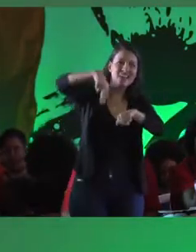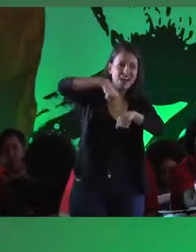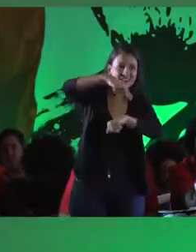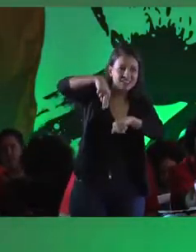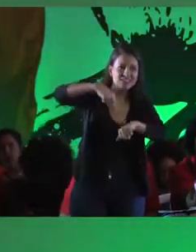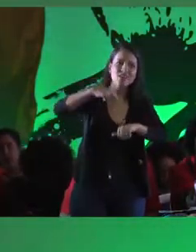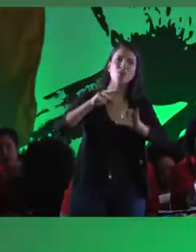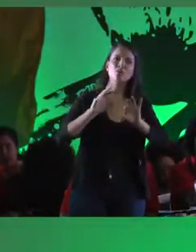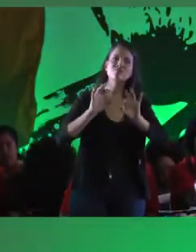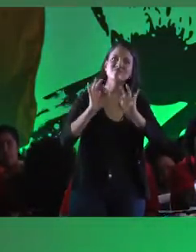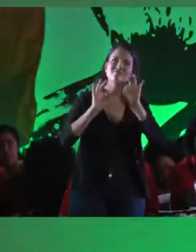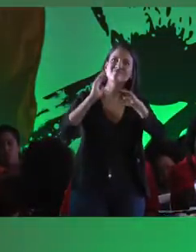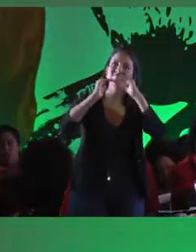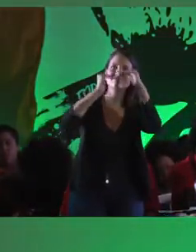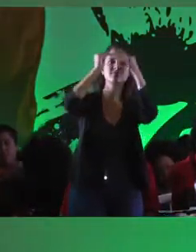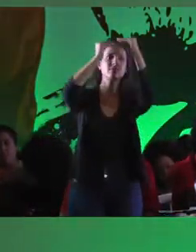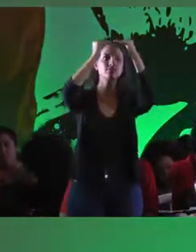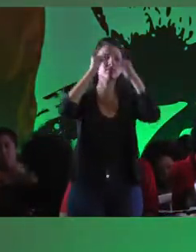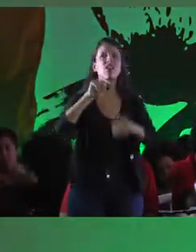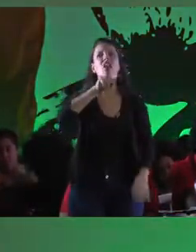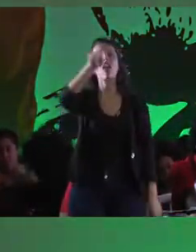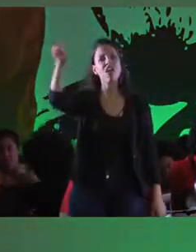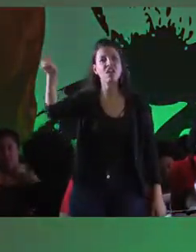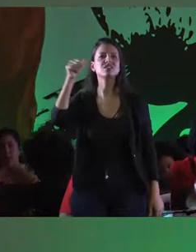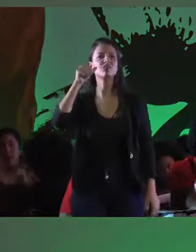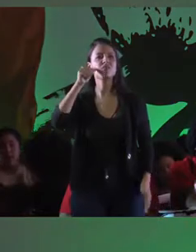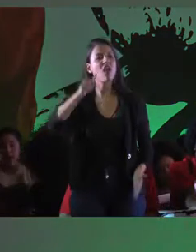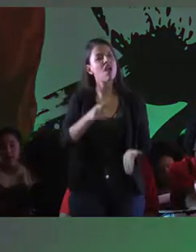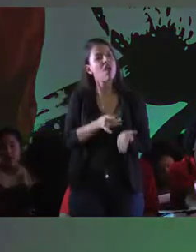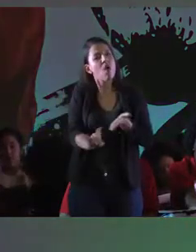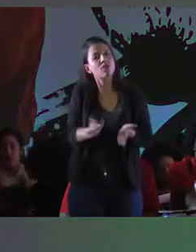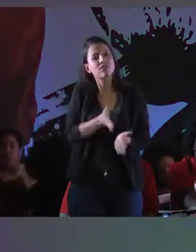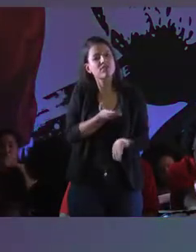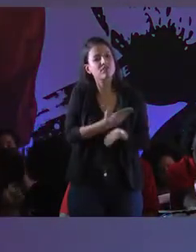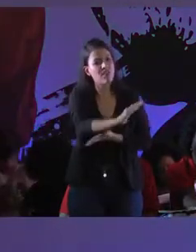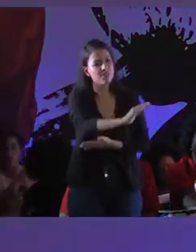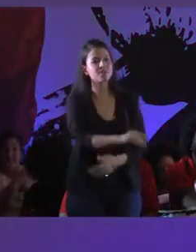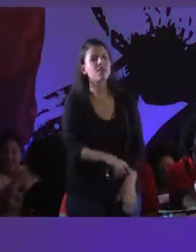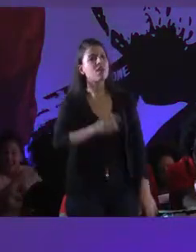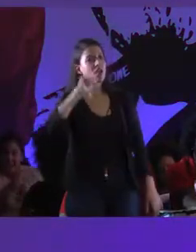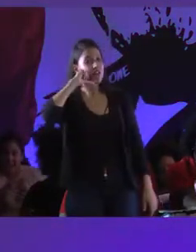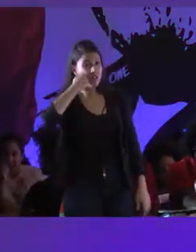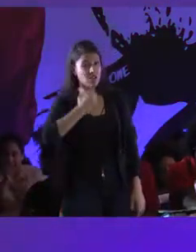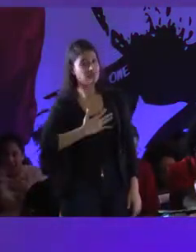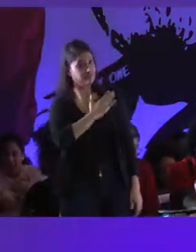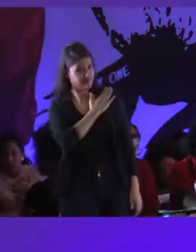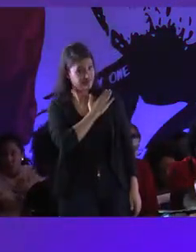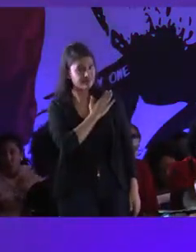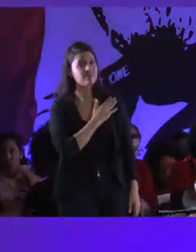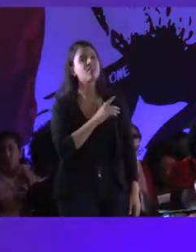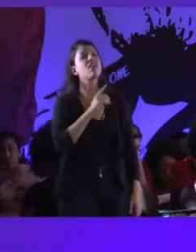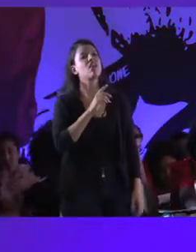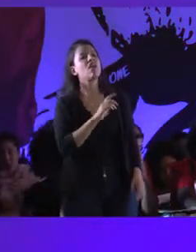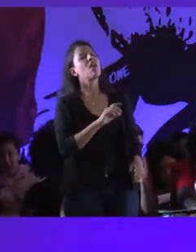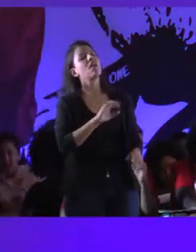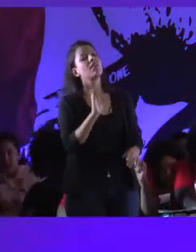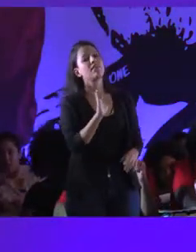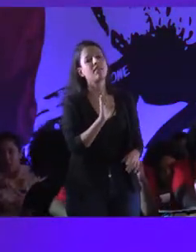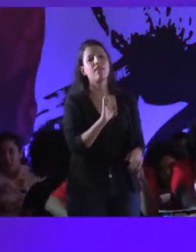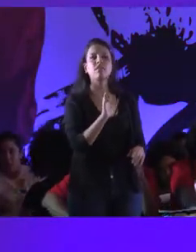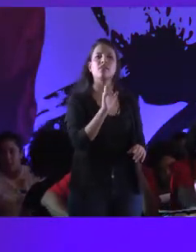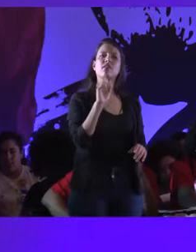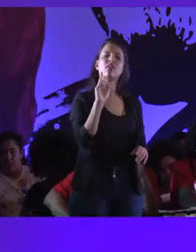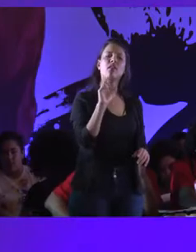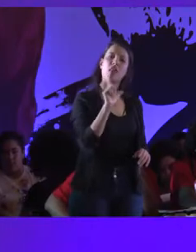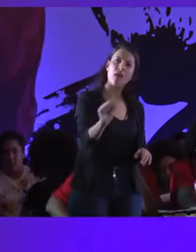classe dominante que é misógina, uma classe dominante que é racista, uma classe dominante que é homofóbica, uma